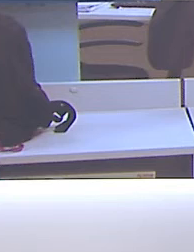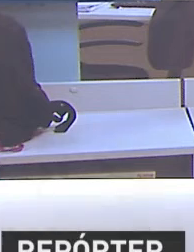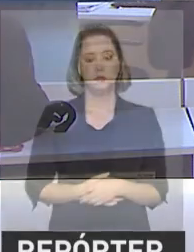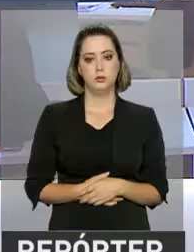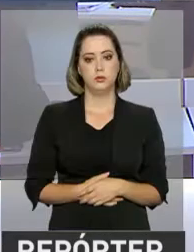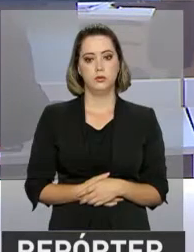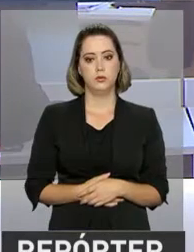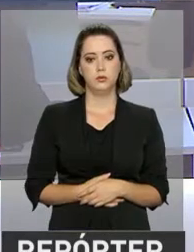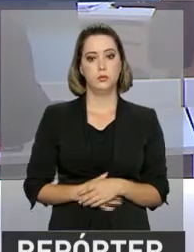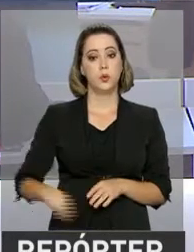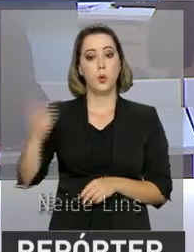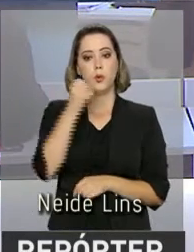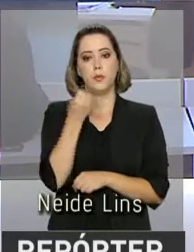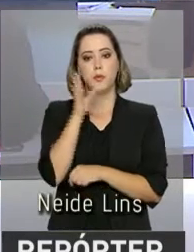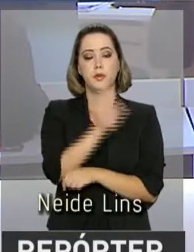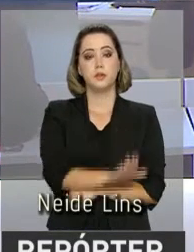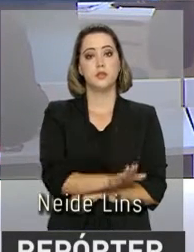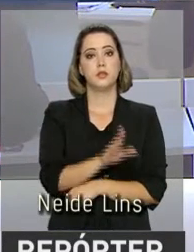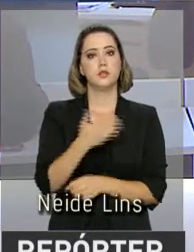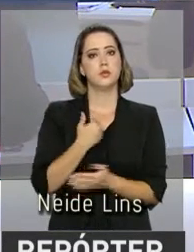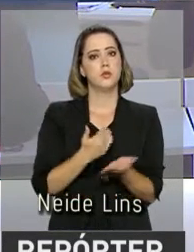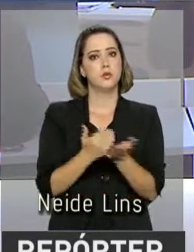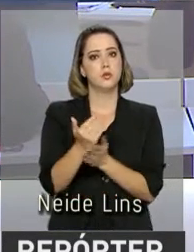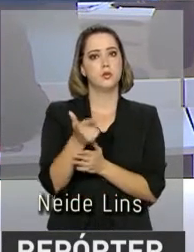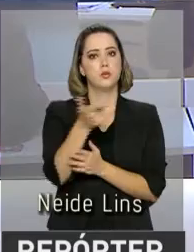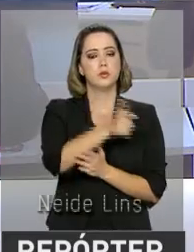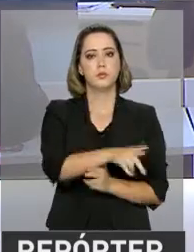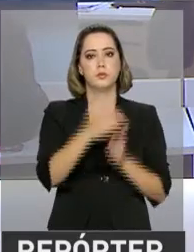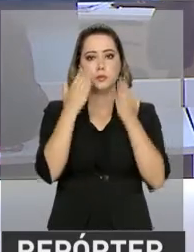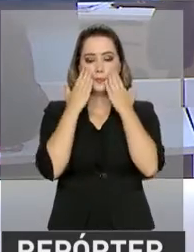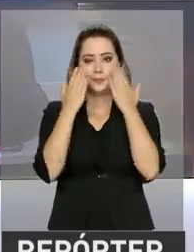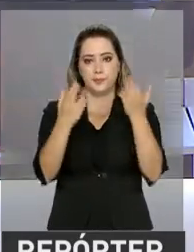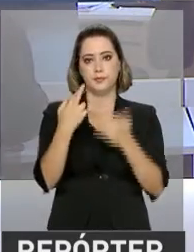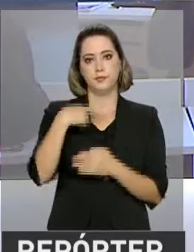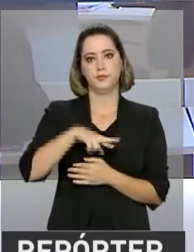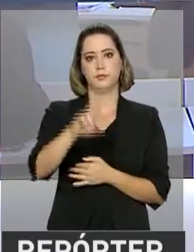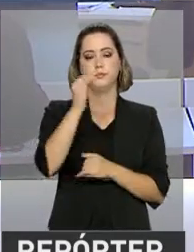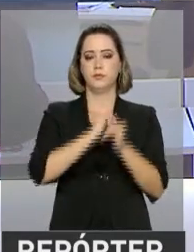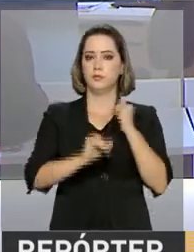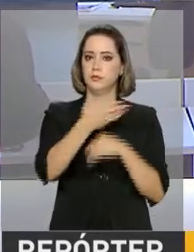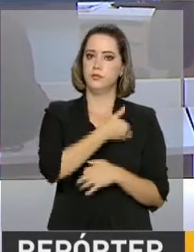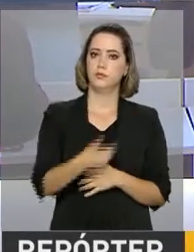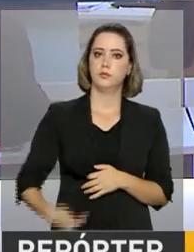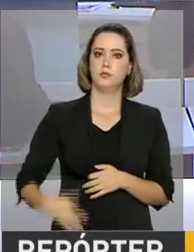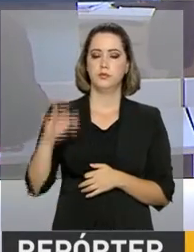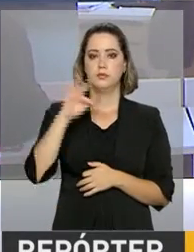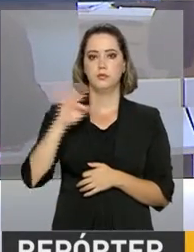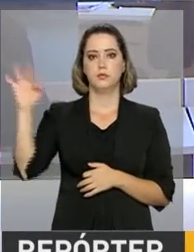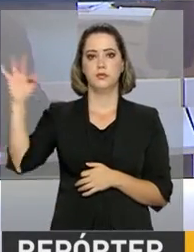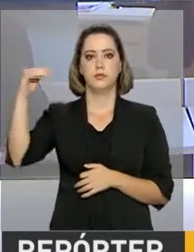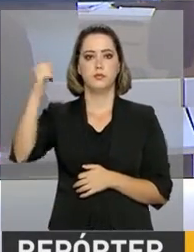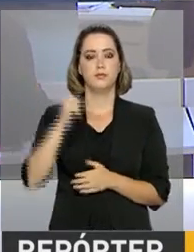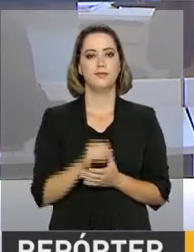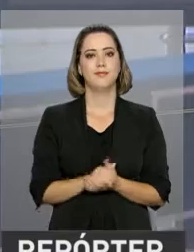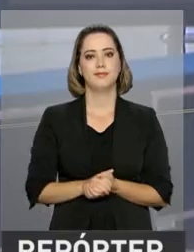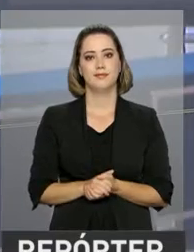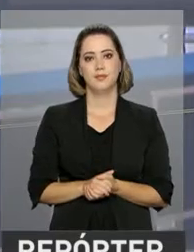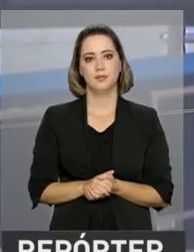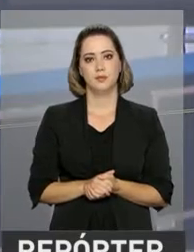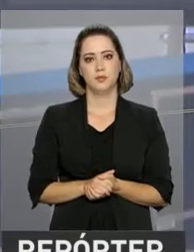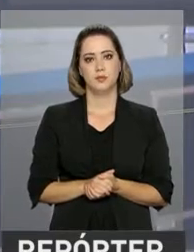olá boa tarde começa agora mais uma edição do repórter que nbr e as notícias do governo federal